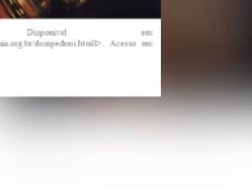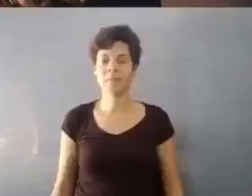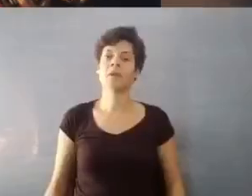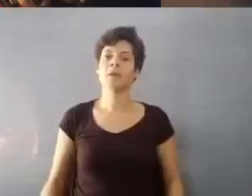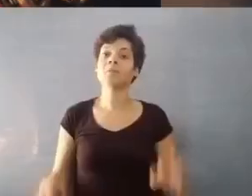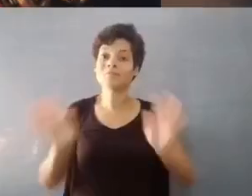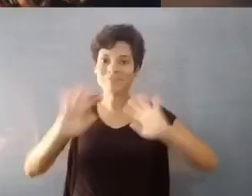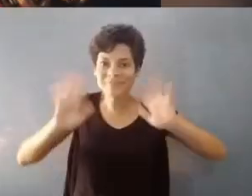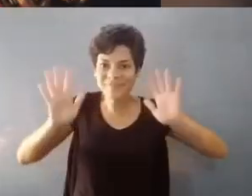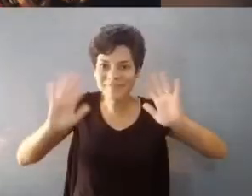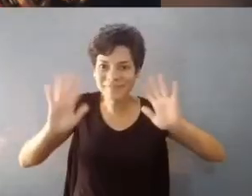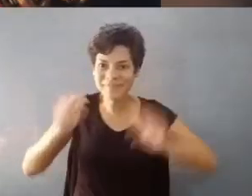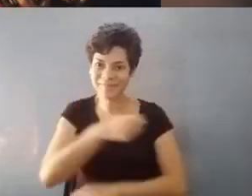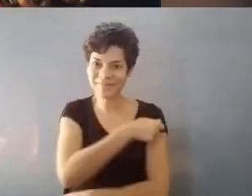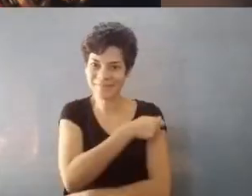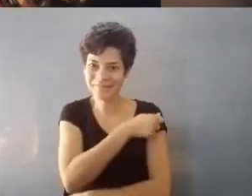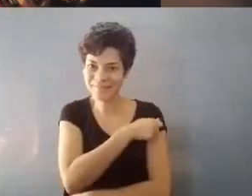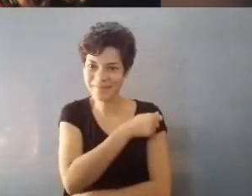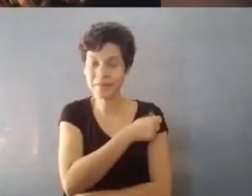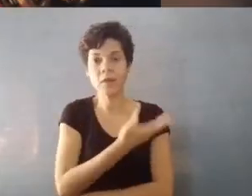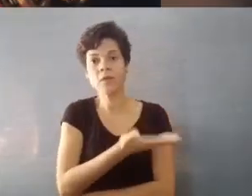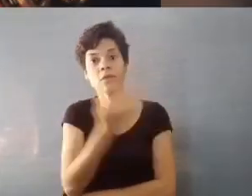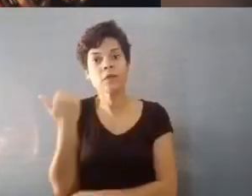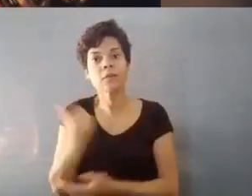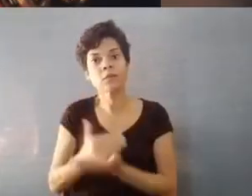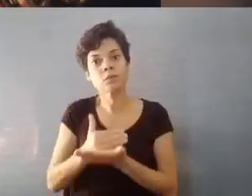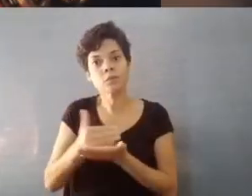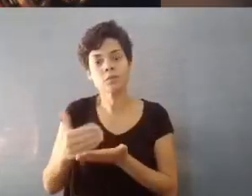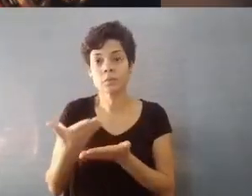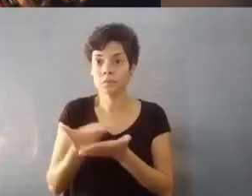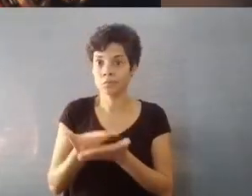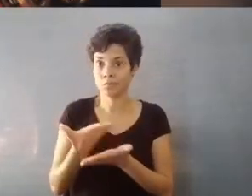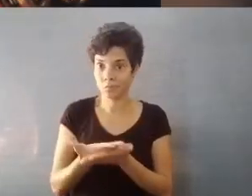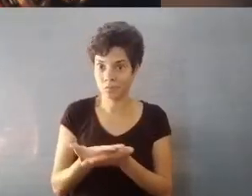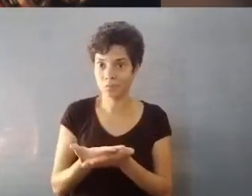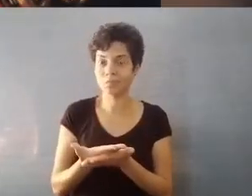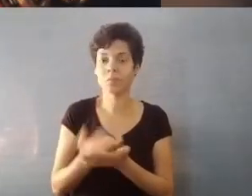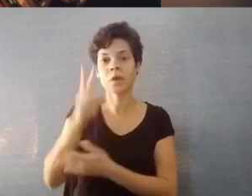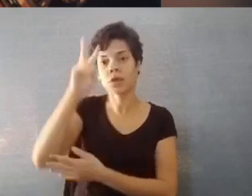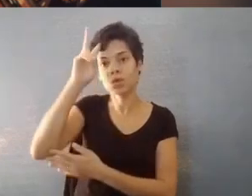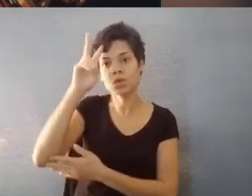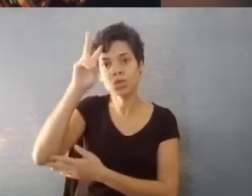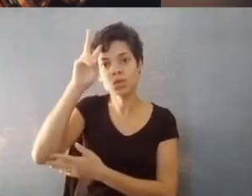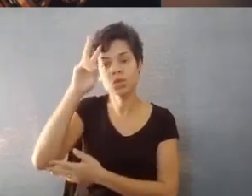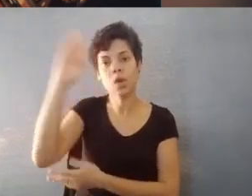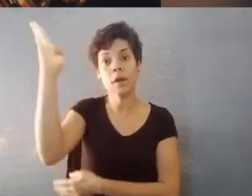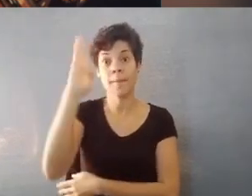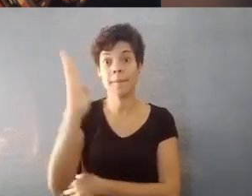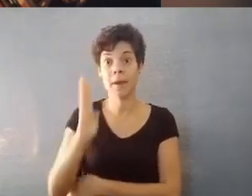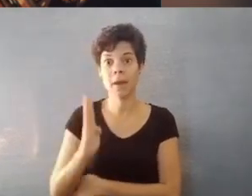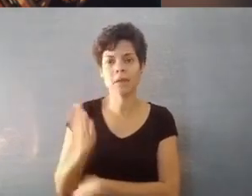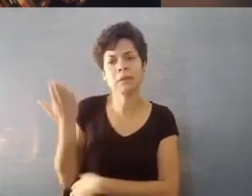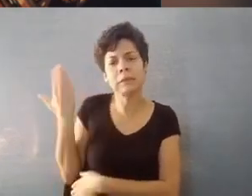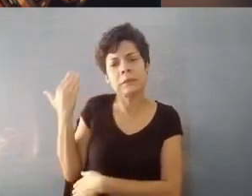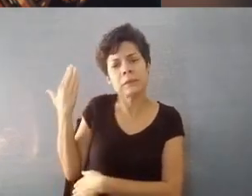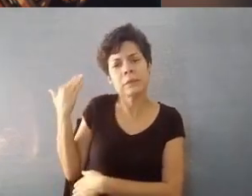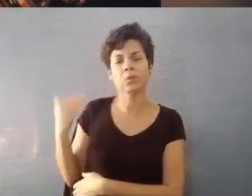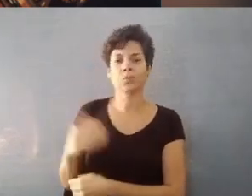Olá, estudante! Vamos começar a estudar a história do Brasil República.